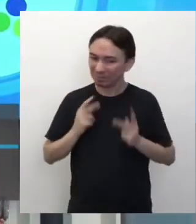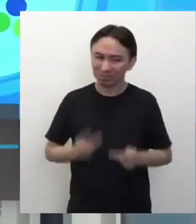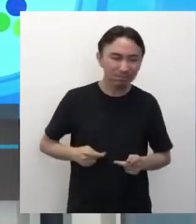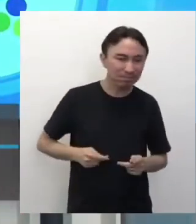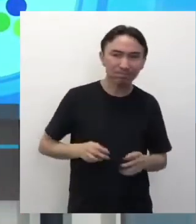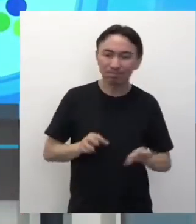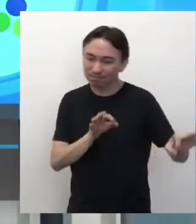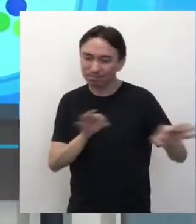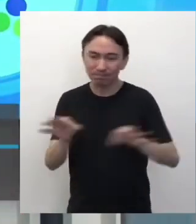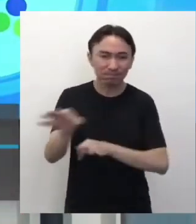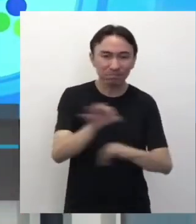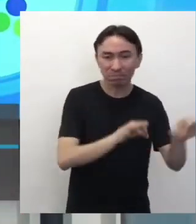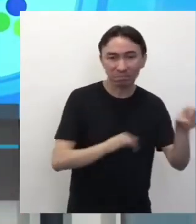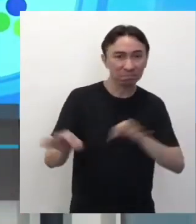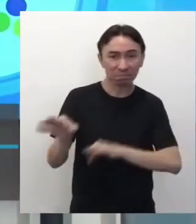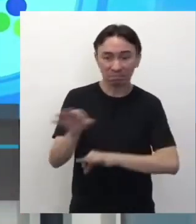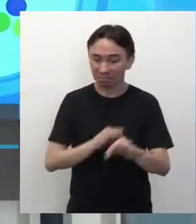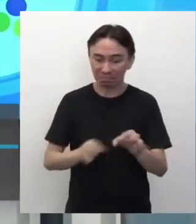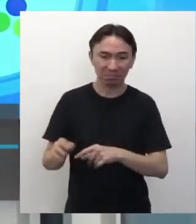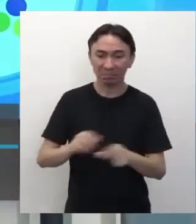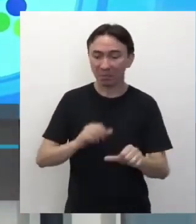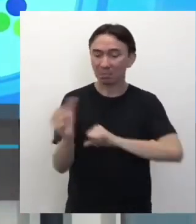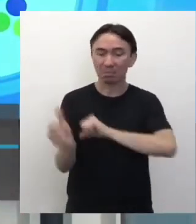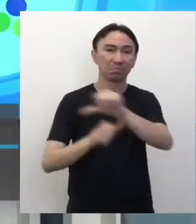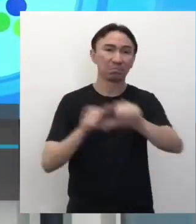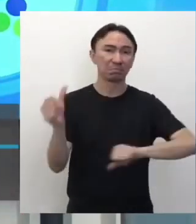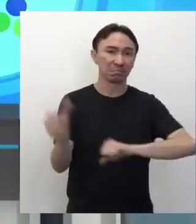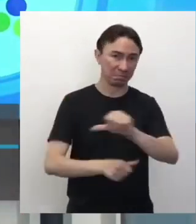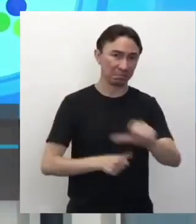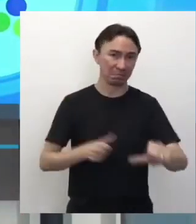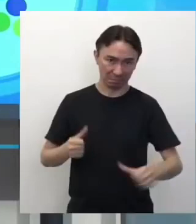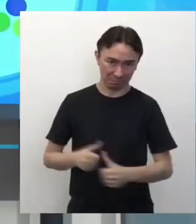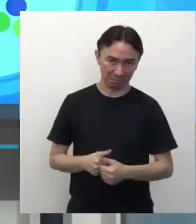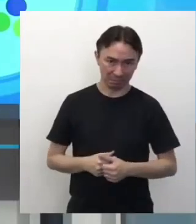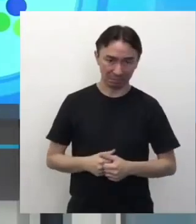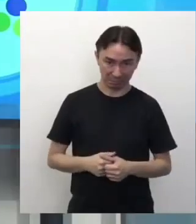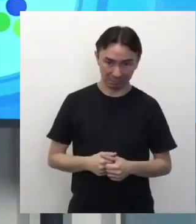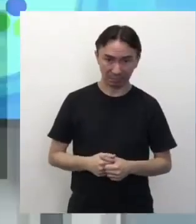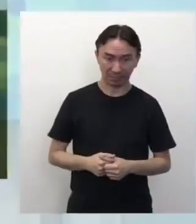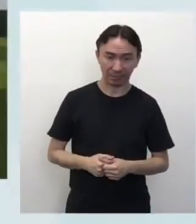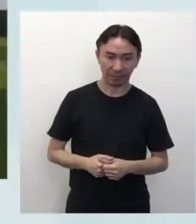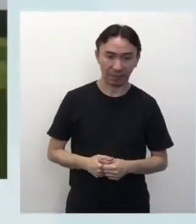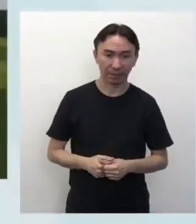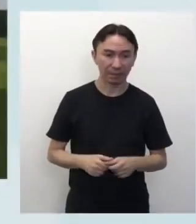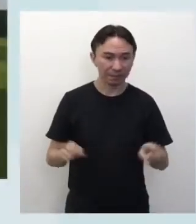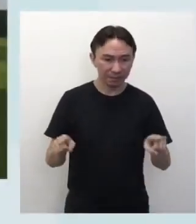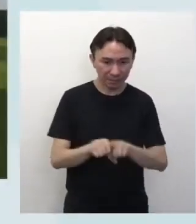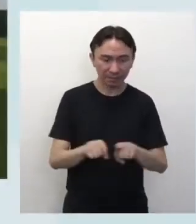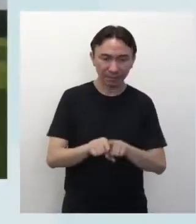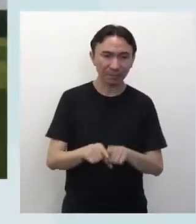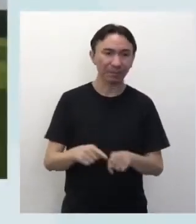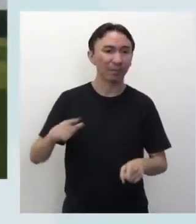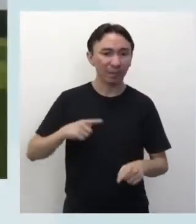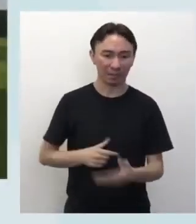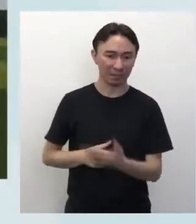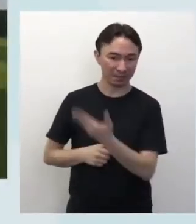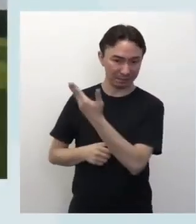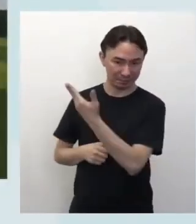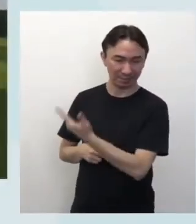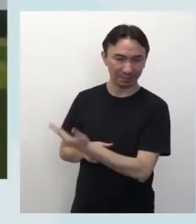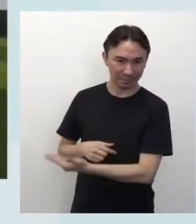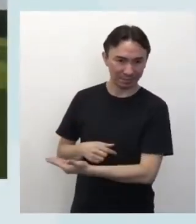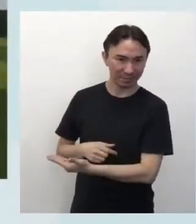na relação da paisagem humanizada, transformando ela com o passar do tempo. E nós temos aí a paisagem rural, que também foi citada aí no chat aí por